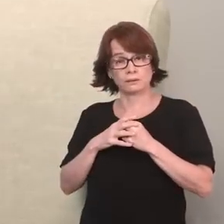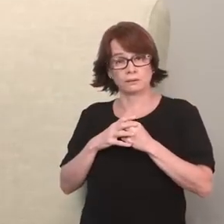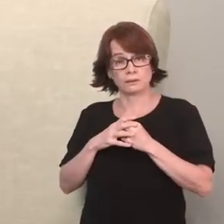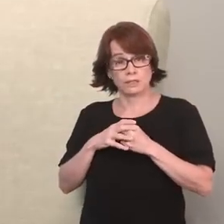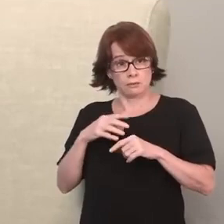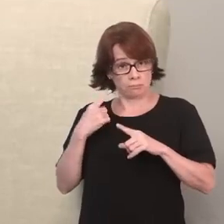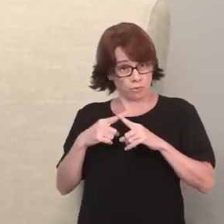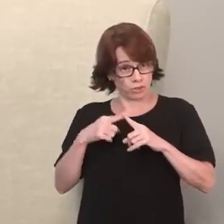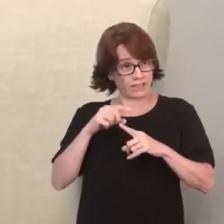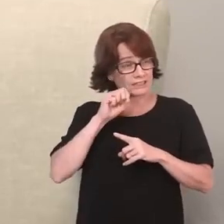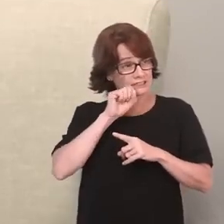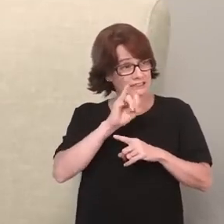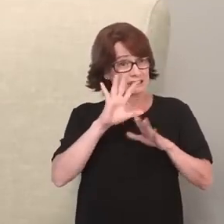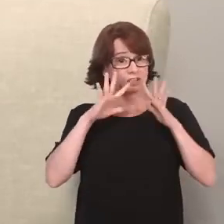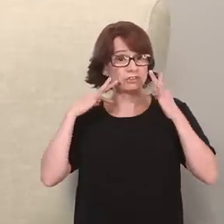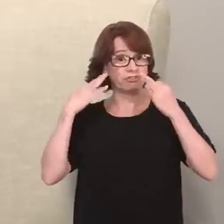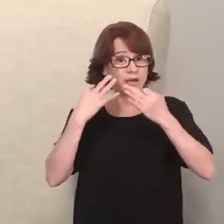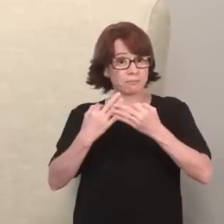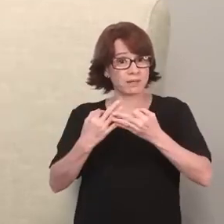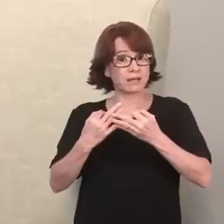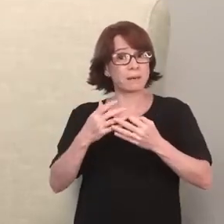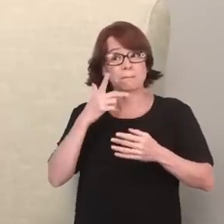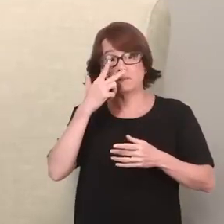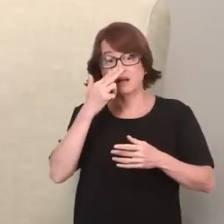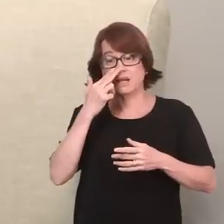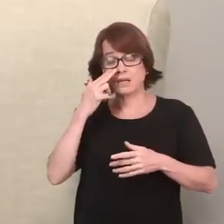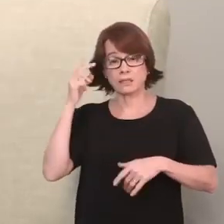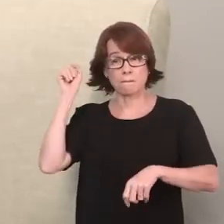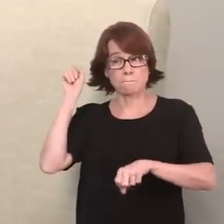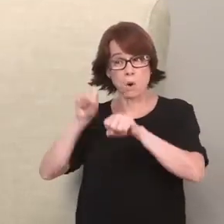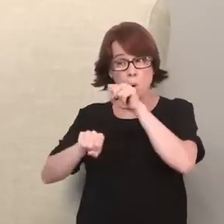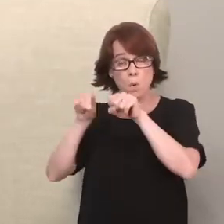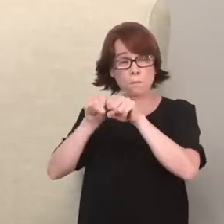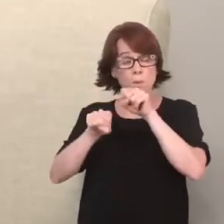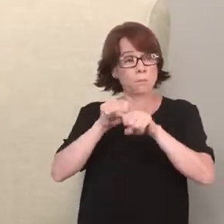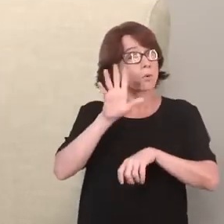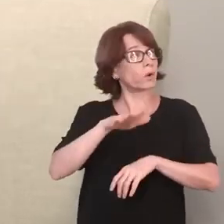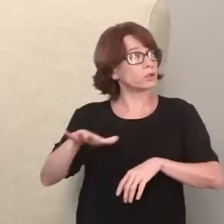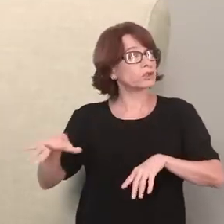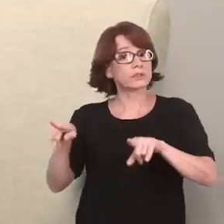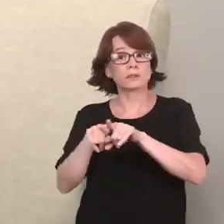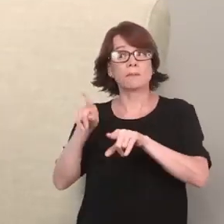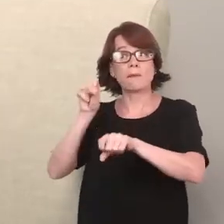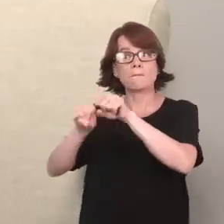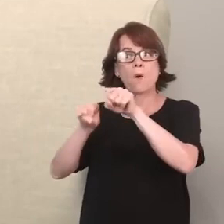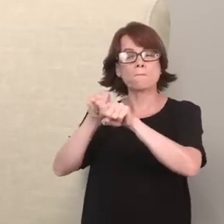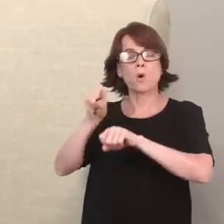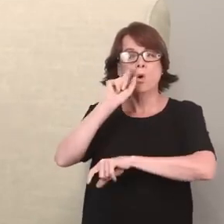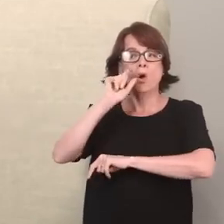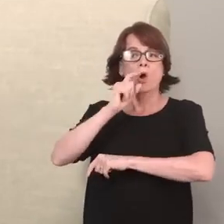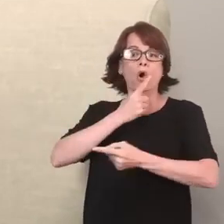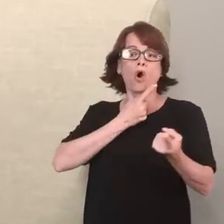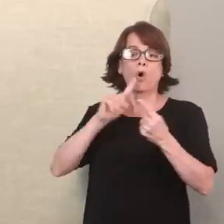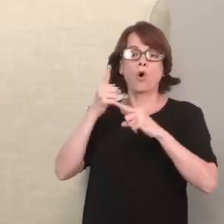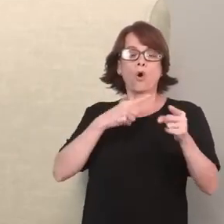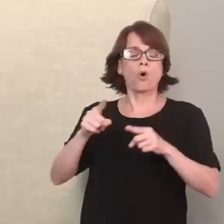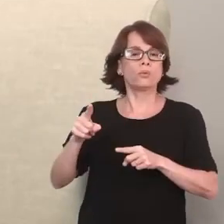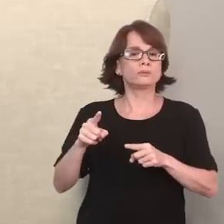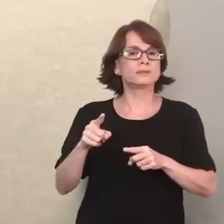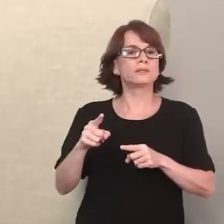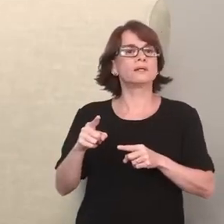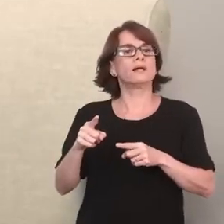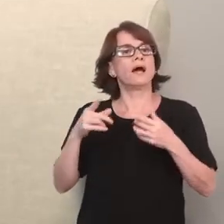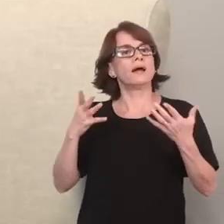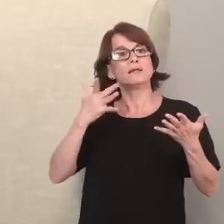famílias começam a ser agredidas, quando as nossas crianças começam a ser agredidas mais diretamente, né? Eu acho que as